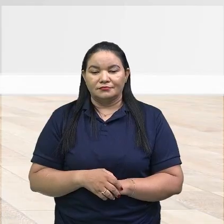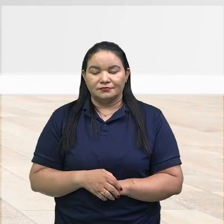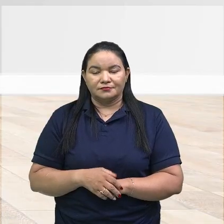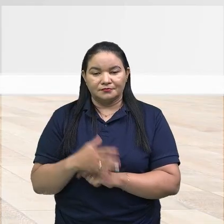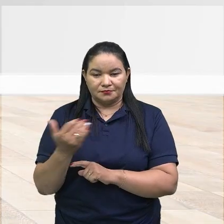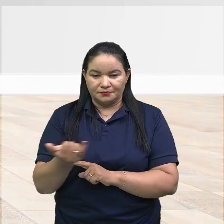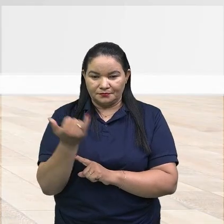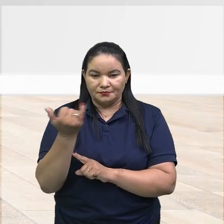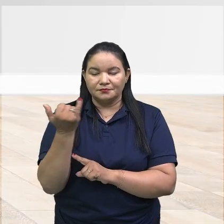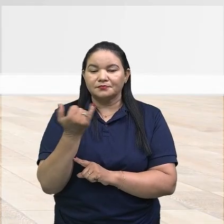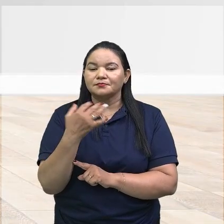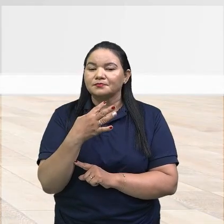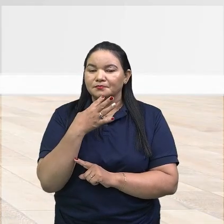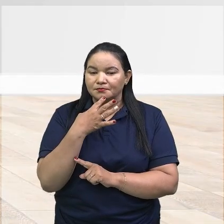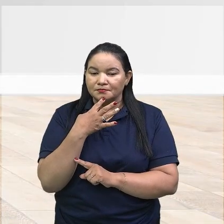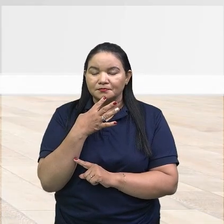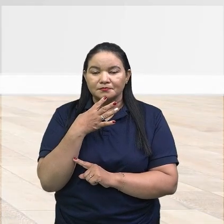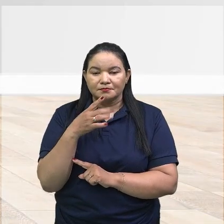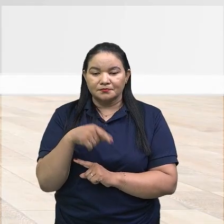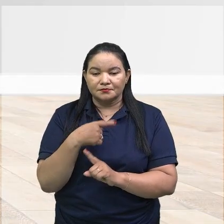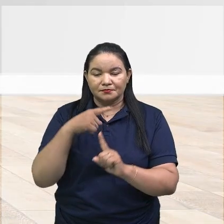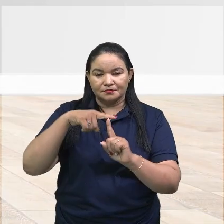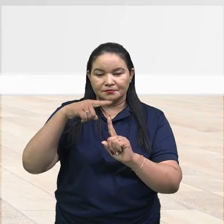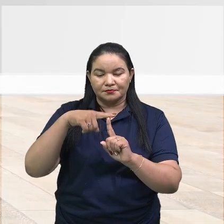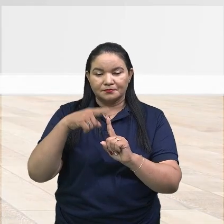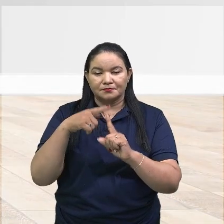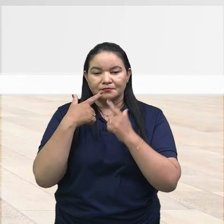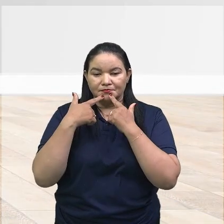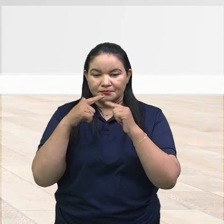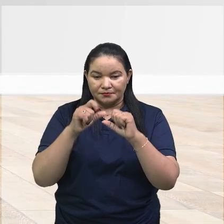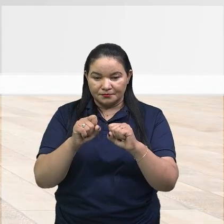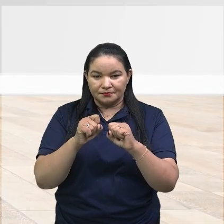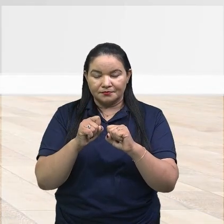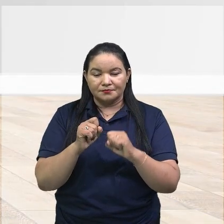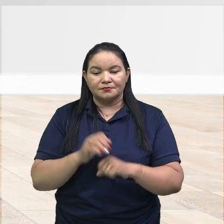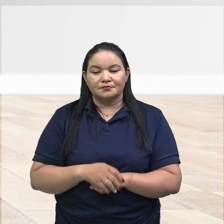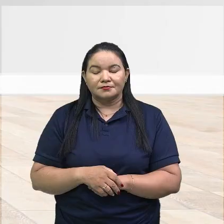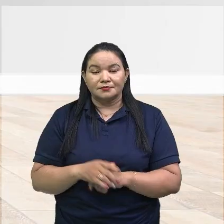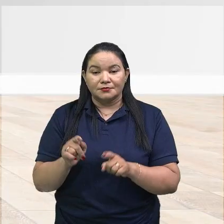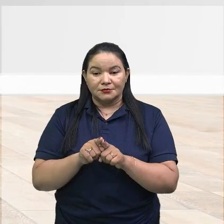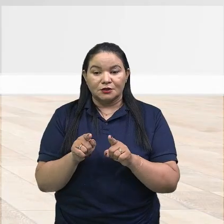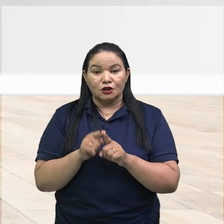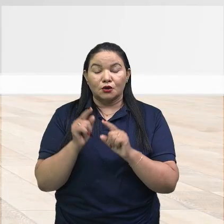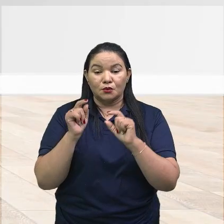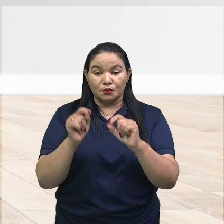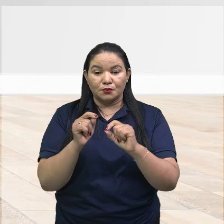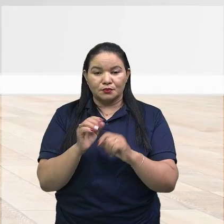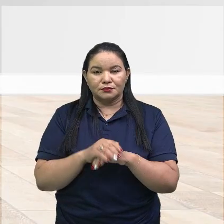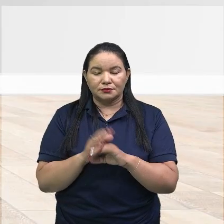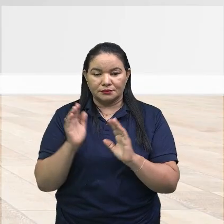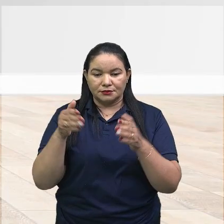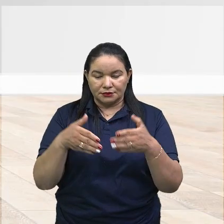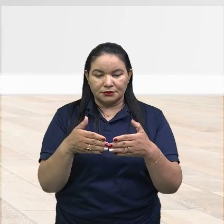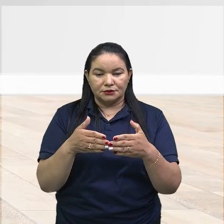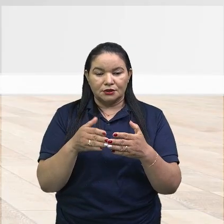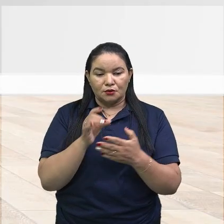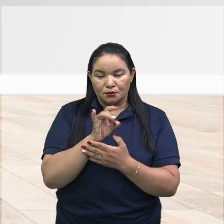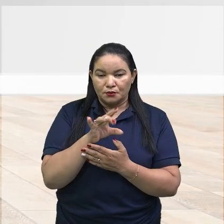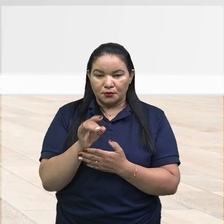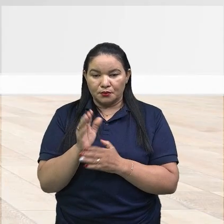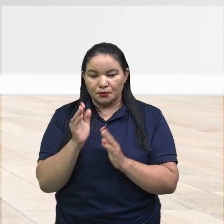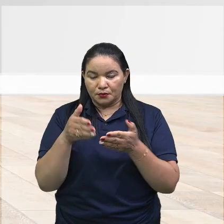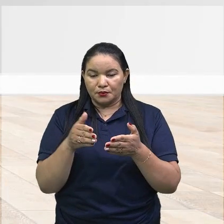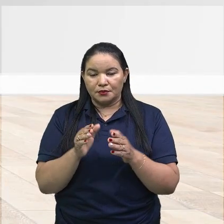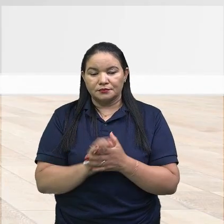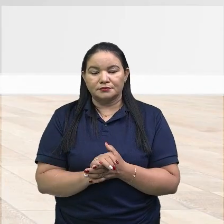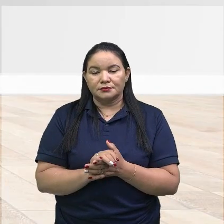gente conhecer, né, esses tipos de linguagem, dentro, claro, ali das suas especificidades. Como a gente até comentou,